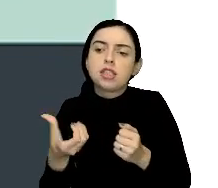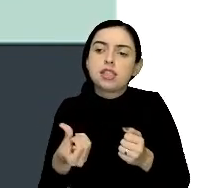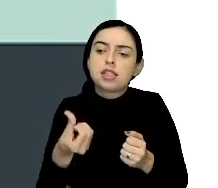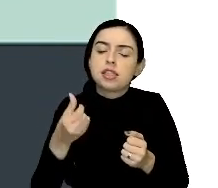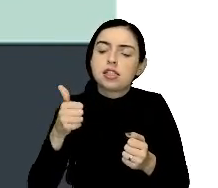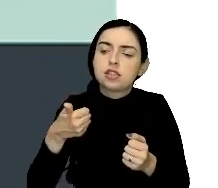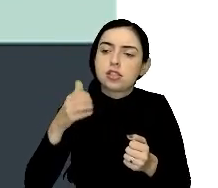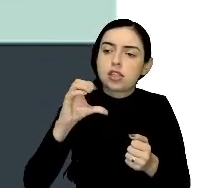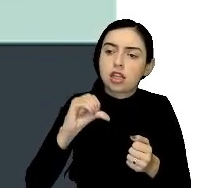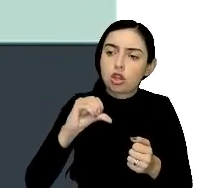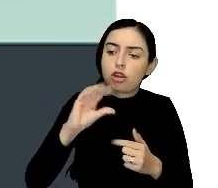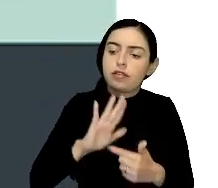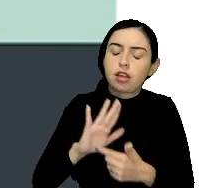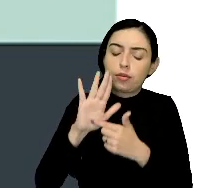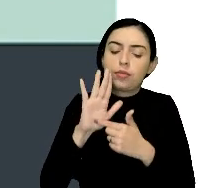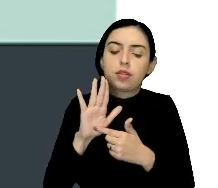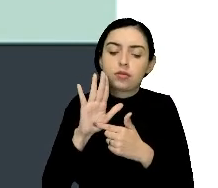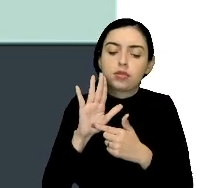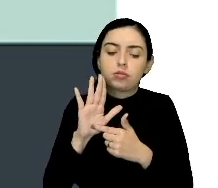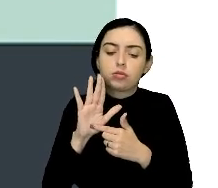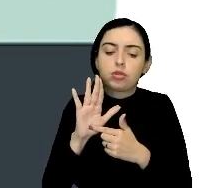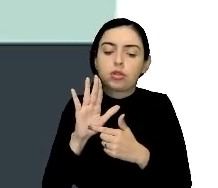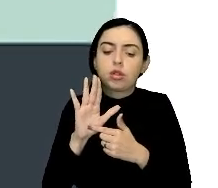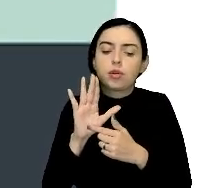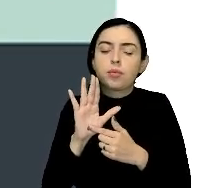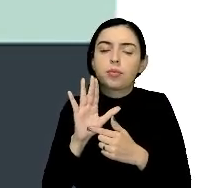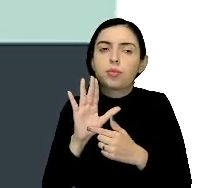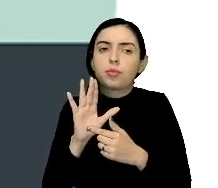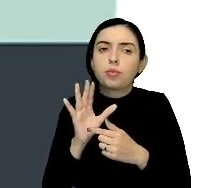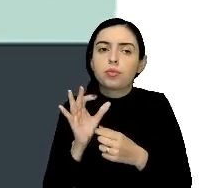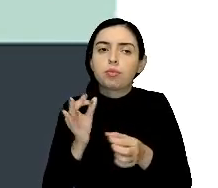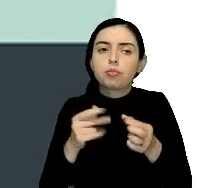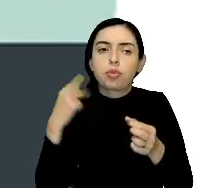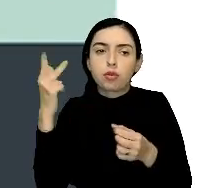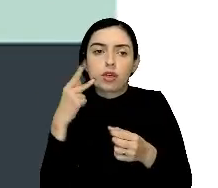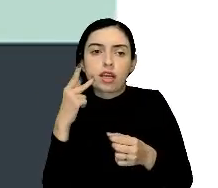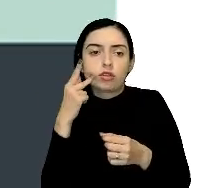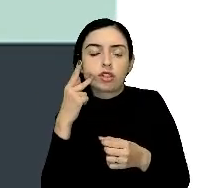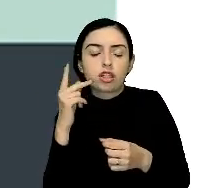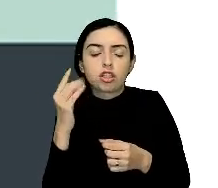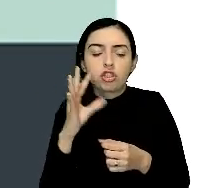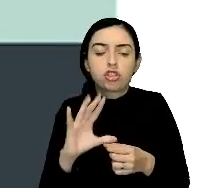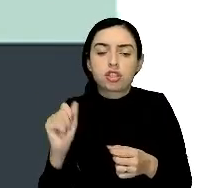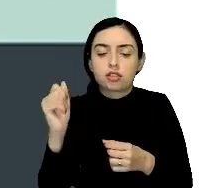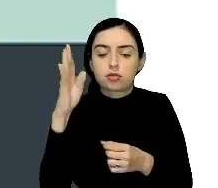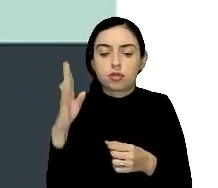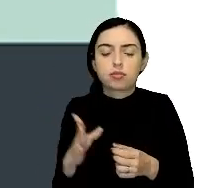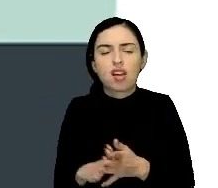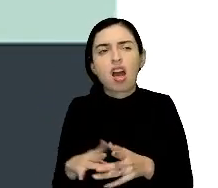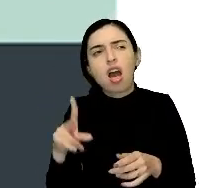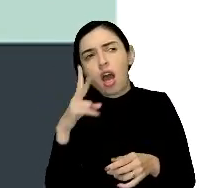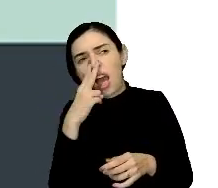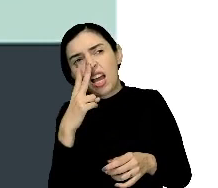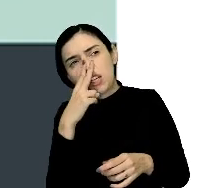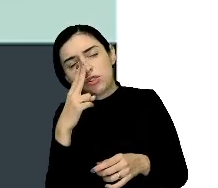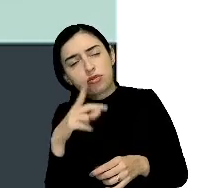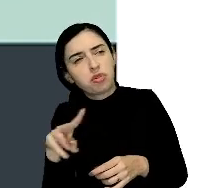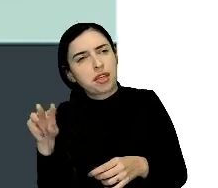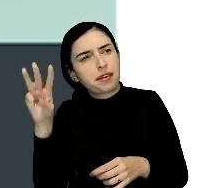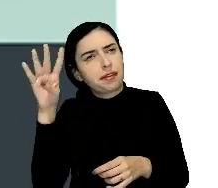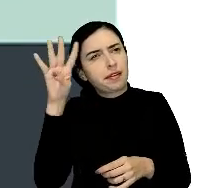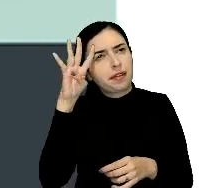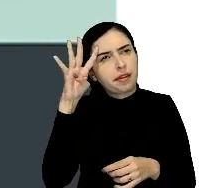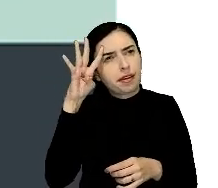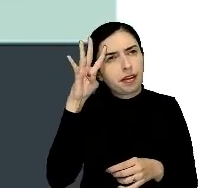que foi apresentado pela Procuradoria-Geral da República, se não me falha a memória, quinta-feira da semana passada, ou sexta-feira da